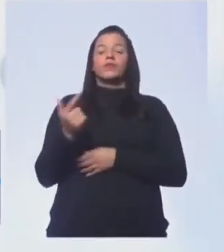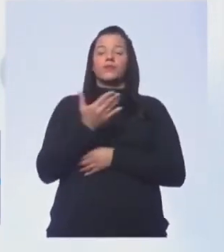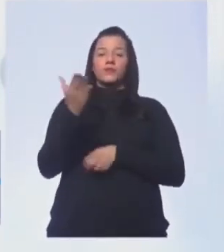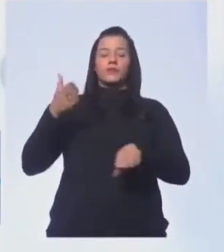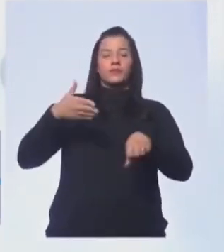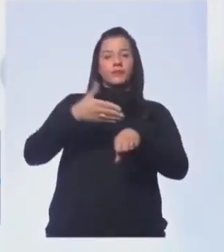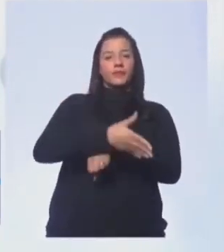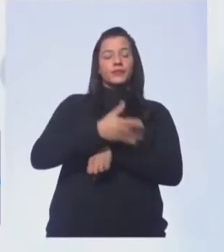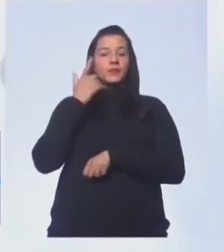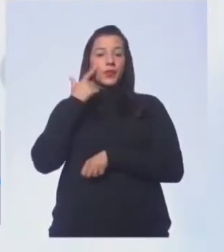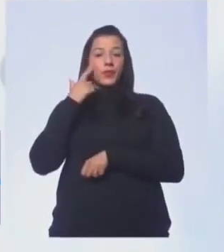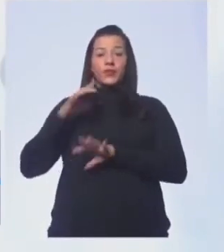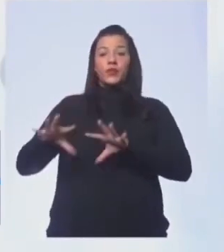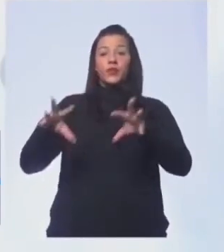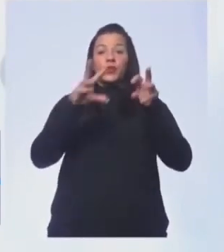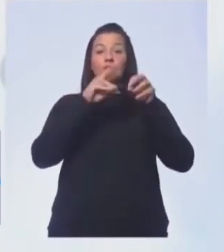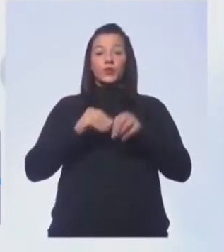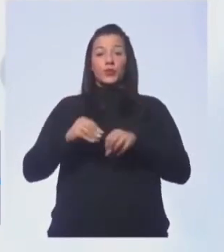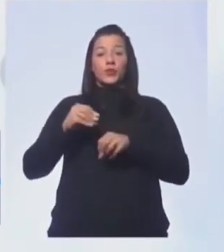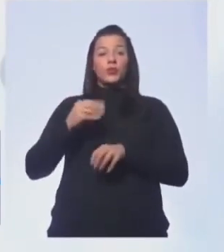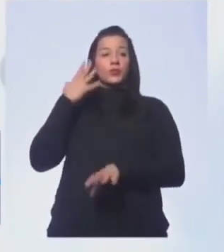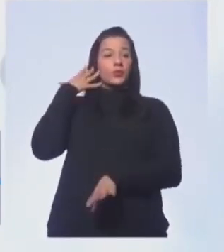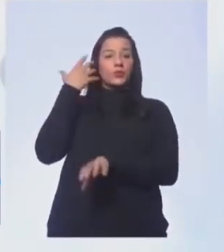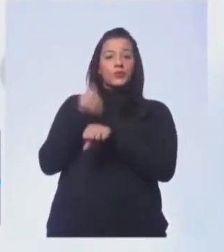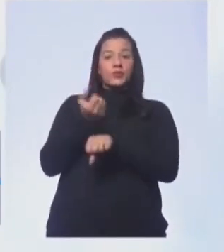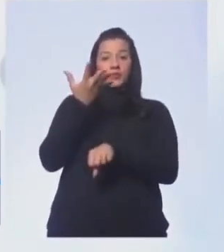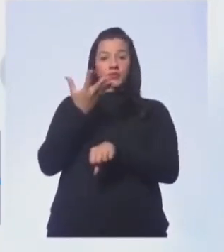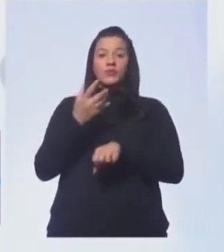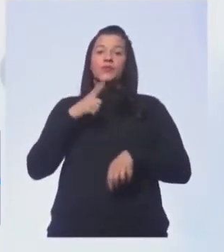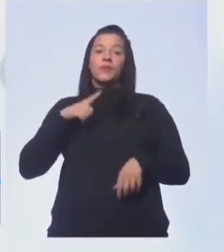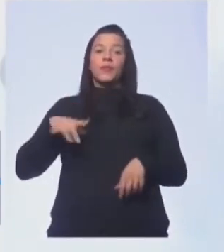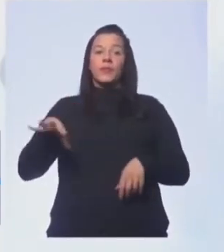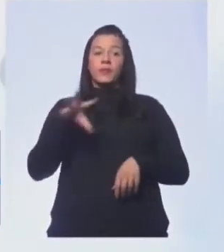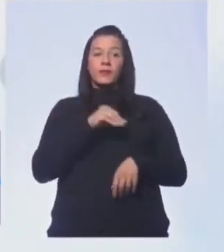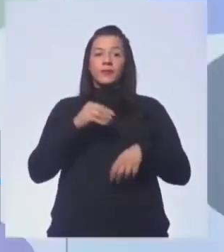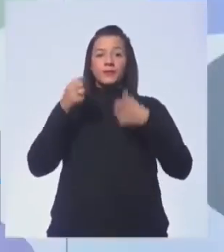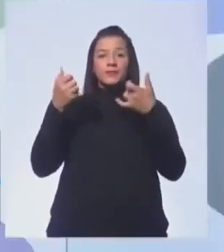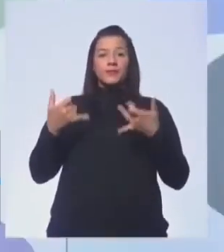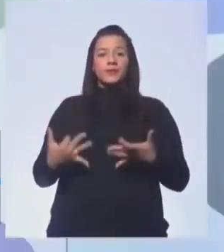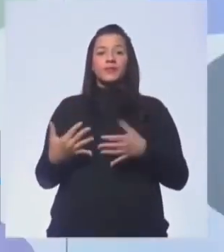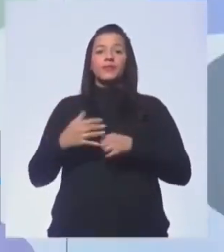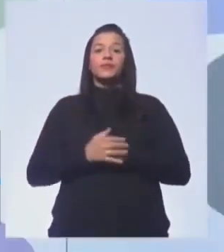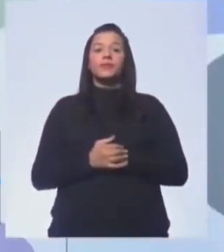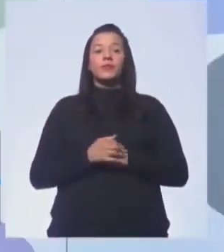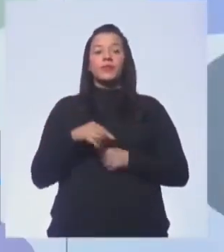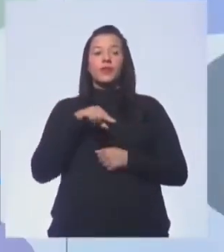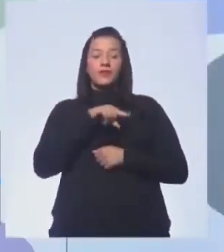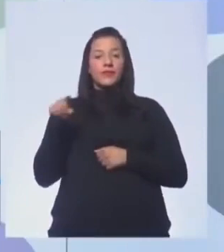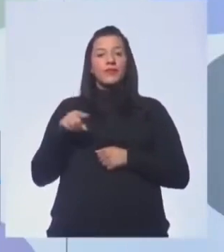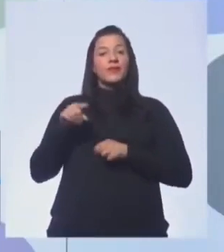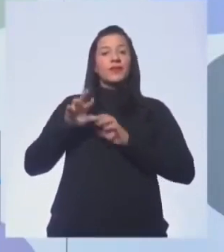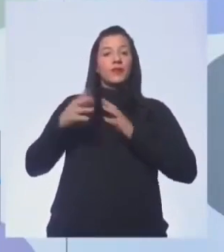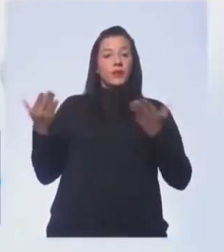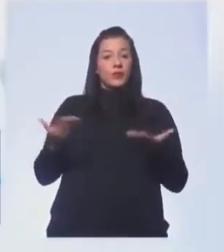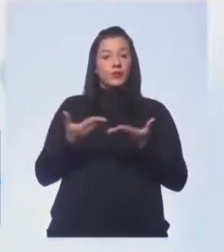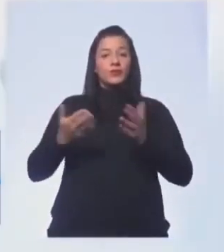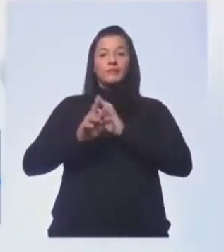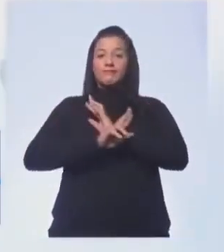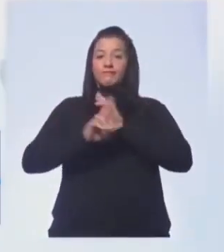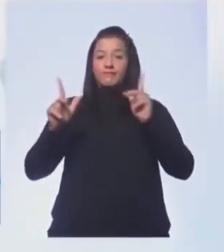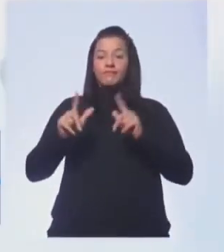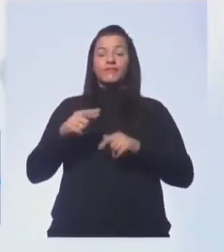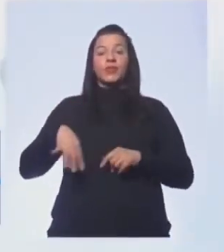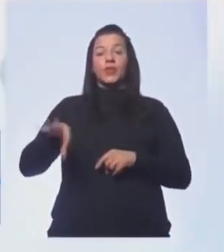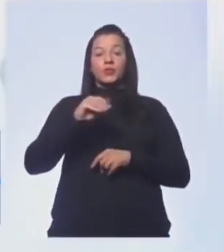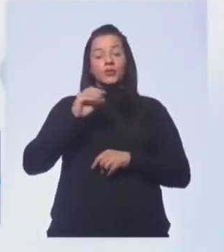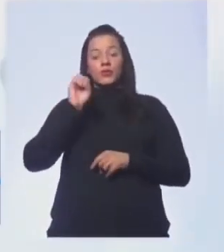e verificar todos os outros videocasts. A gente vai ter mais na aula aqui. Mas olha aquilo que a gente estava falando, né? Você vê como que é muito complexo a coisa. É só